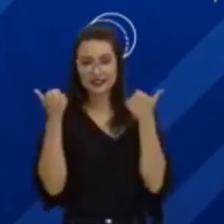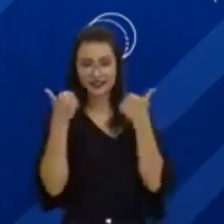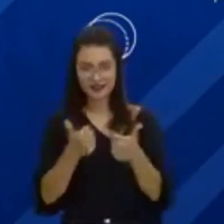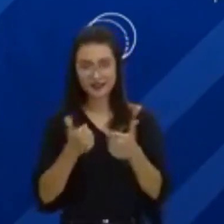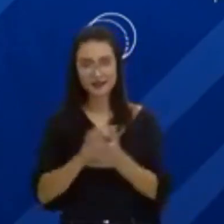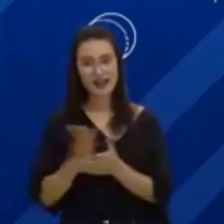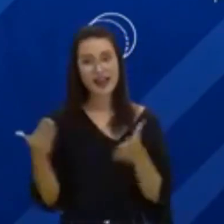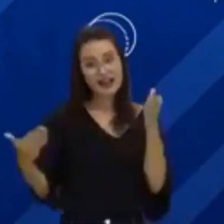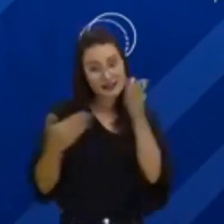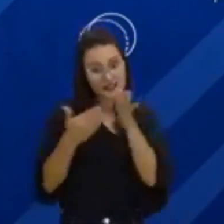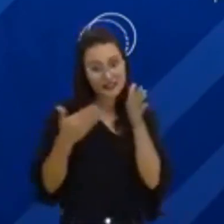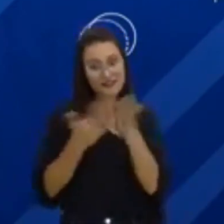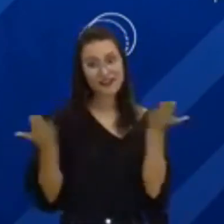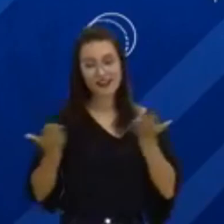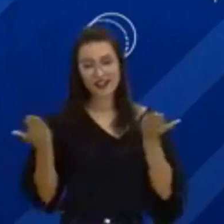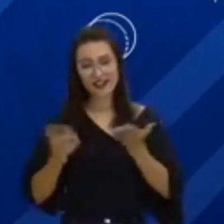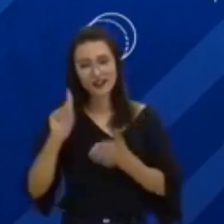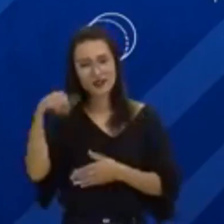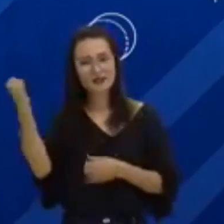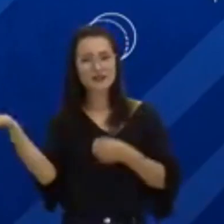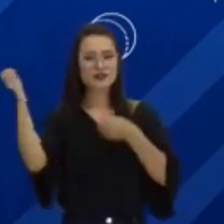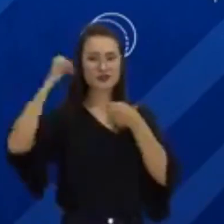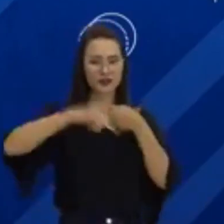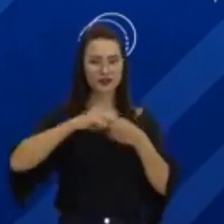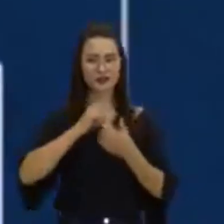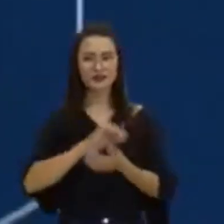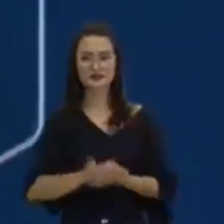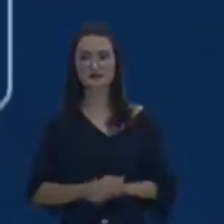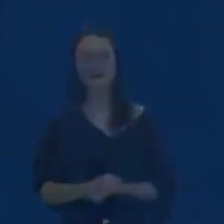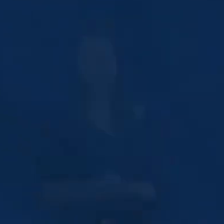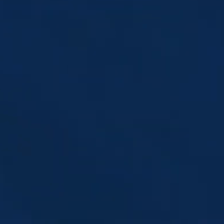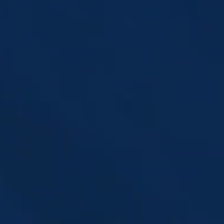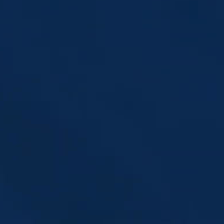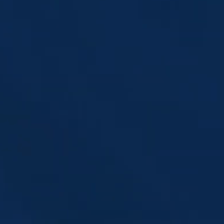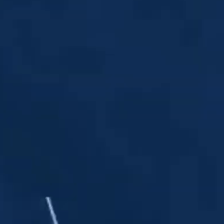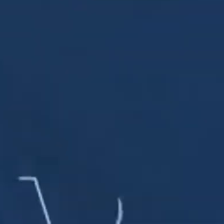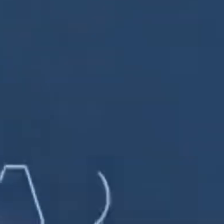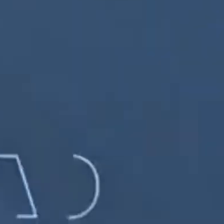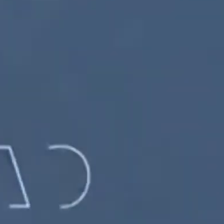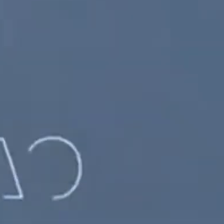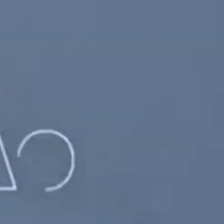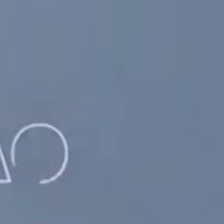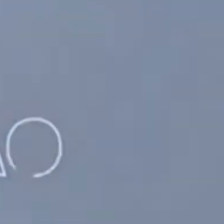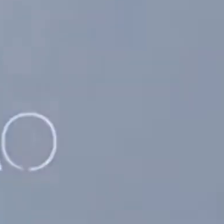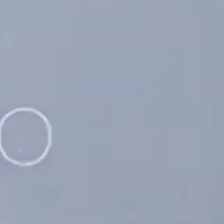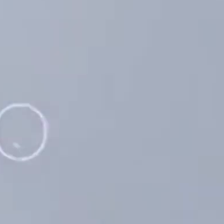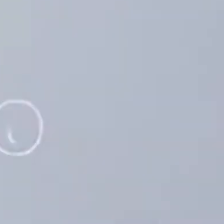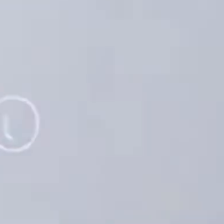Vamos a um breve intervalo e daqui a pouquinho nós voltamos.